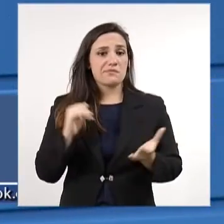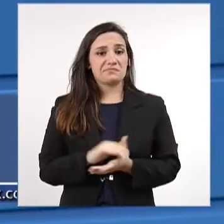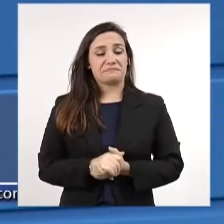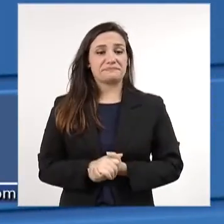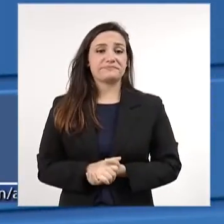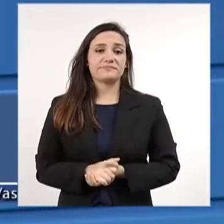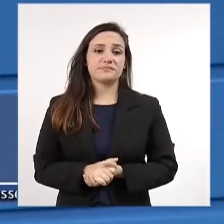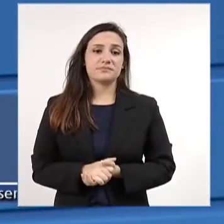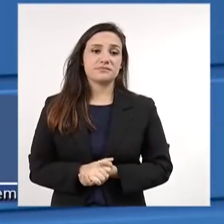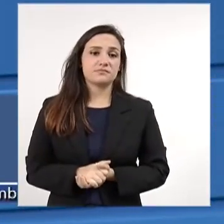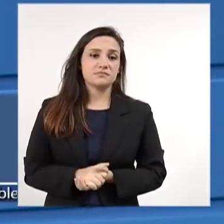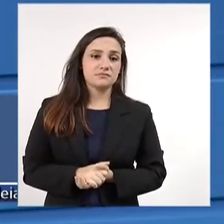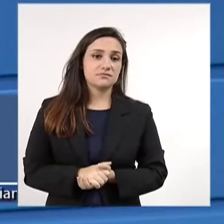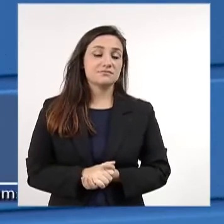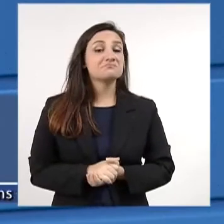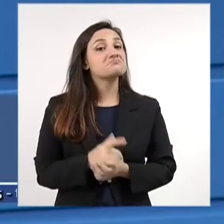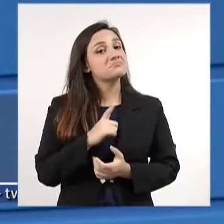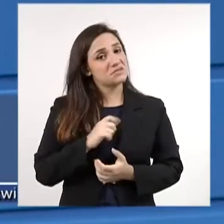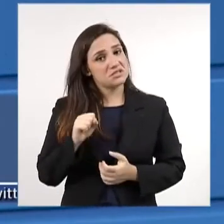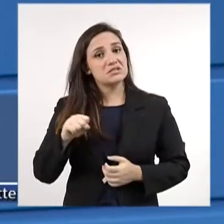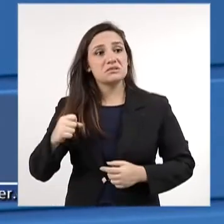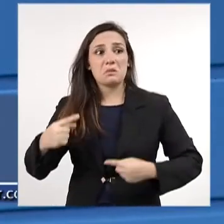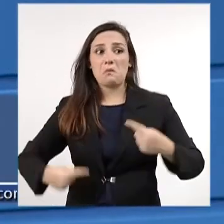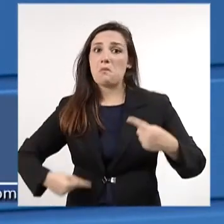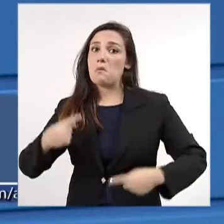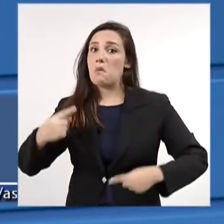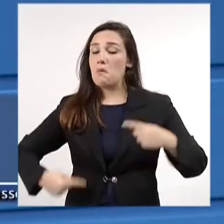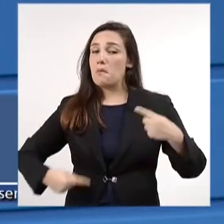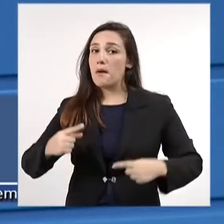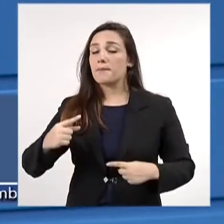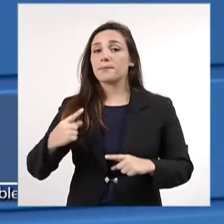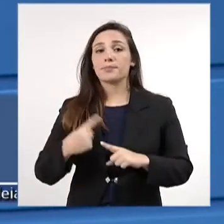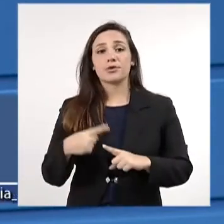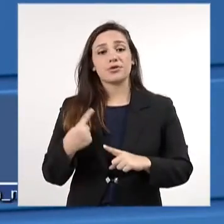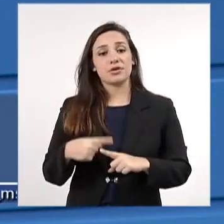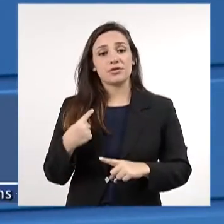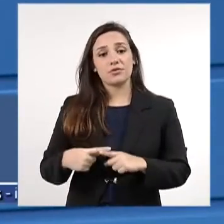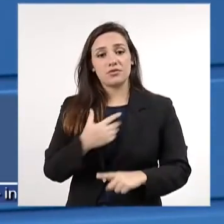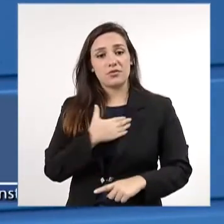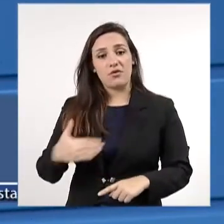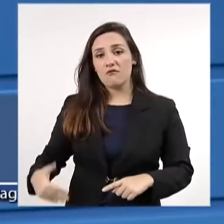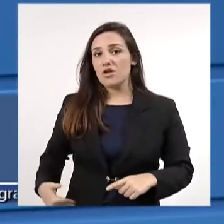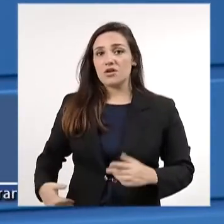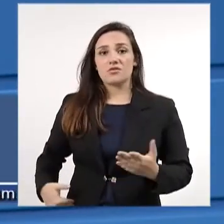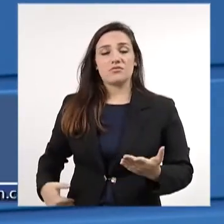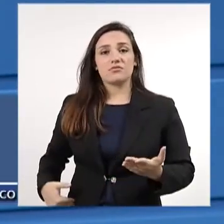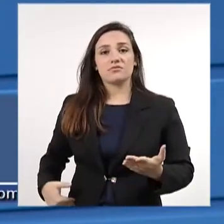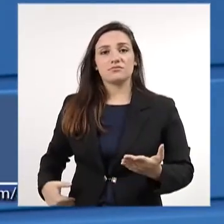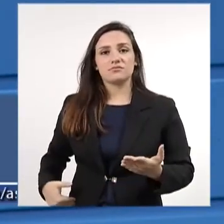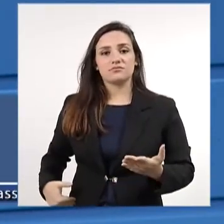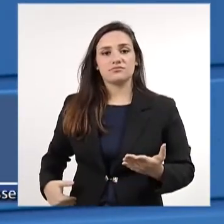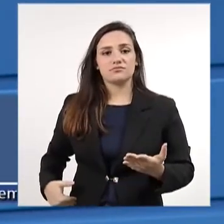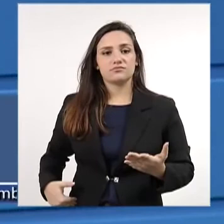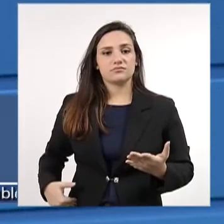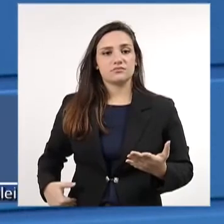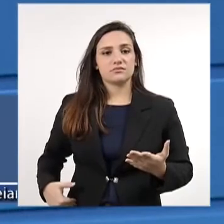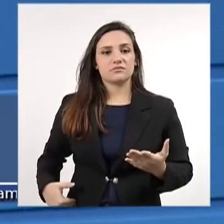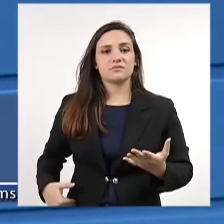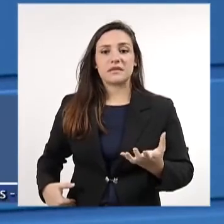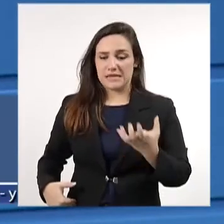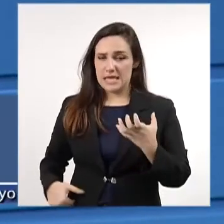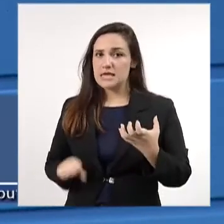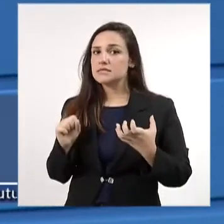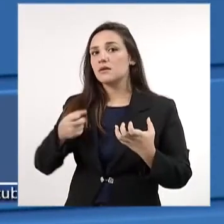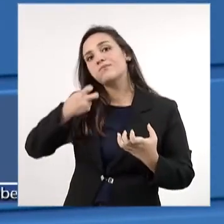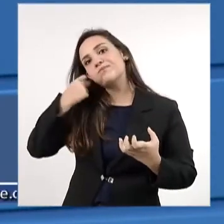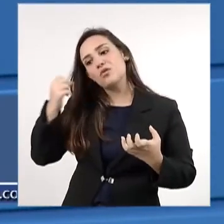ver, vai gerar muita polêmica, porque o governo não quer deixar de concentrar, né, o bolo da